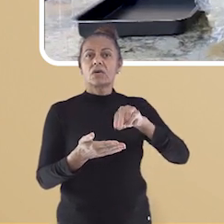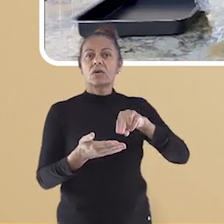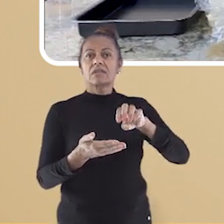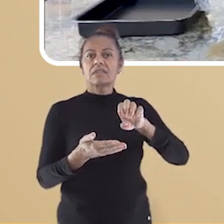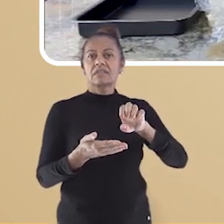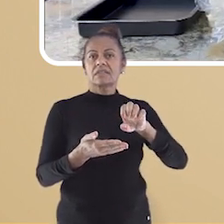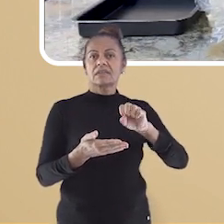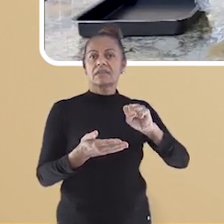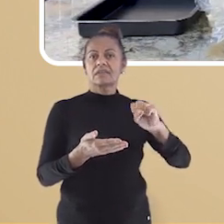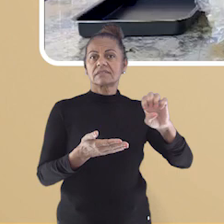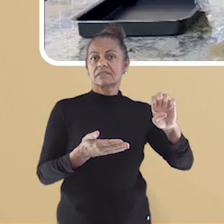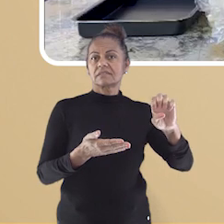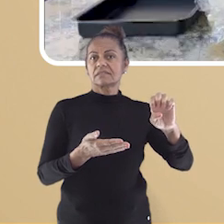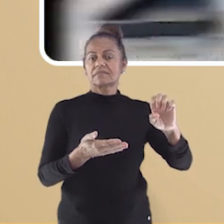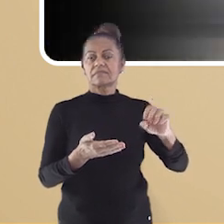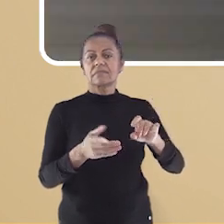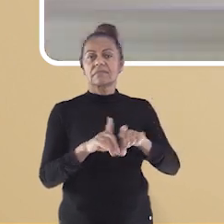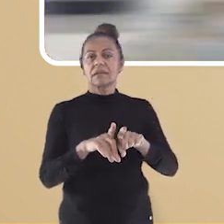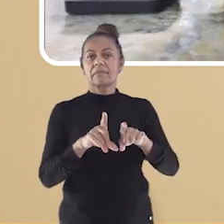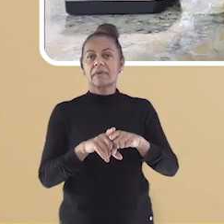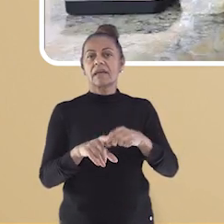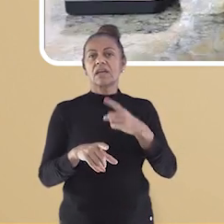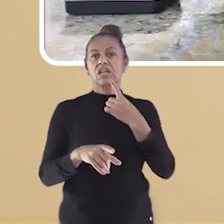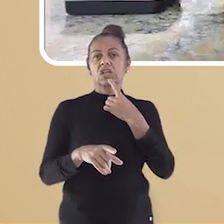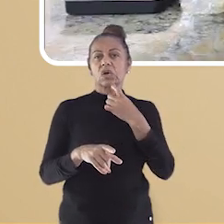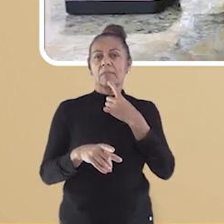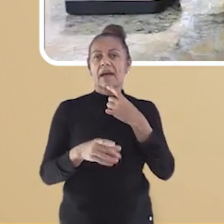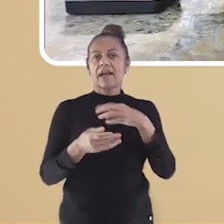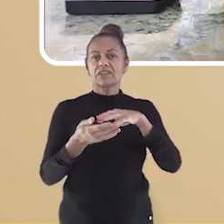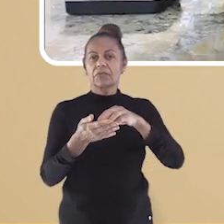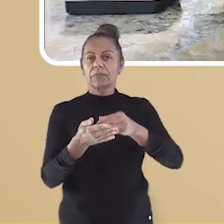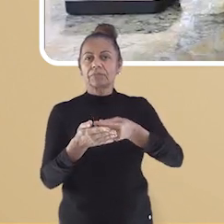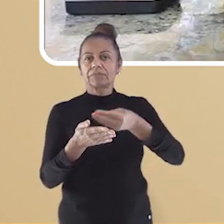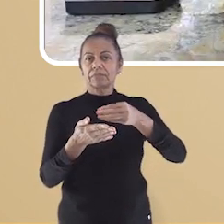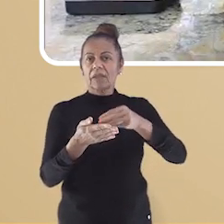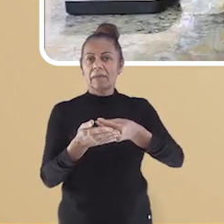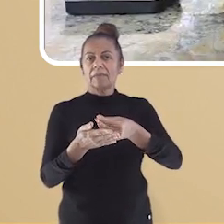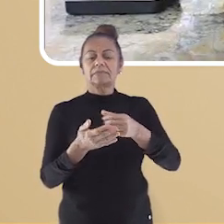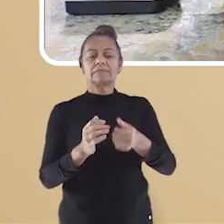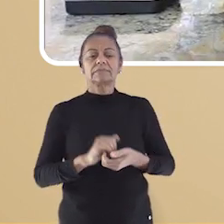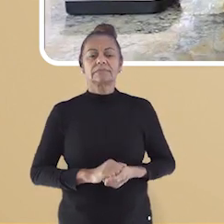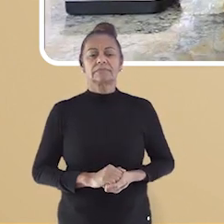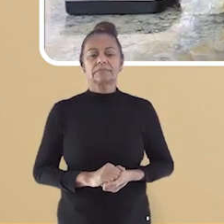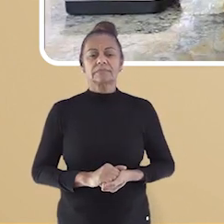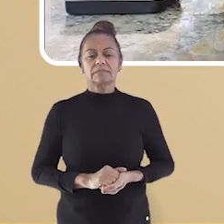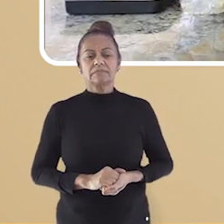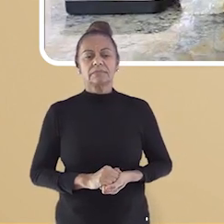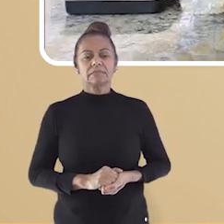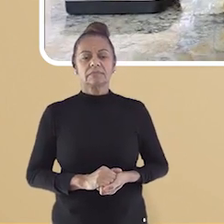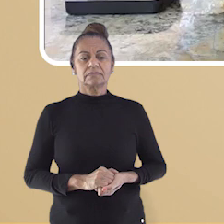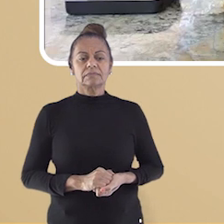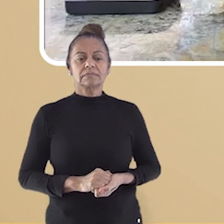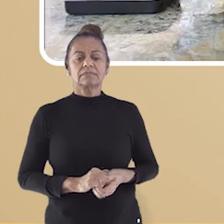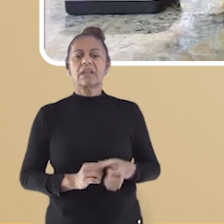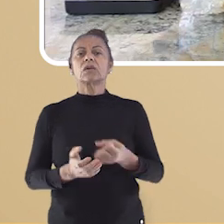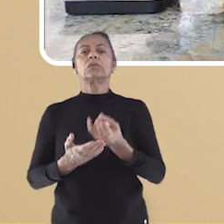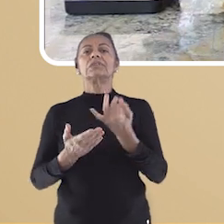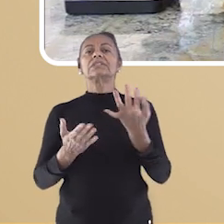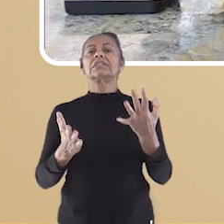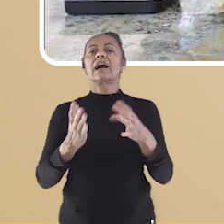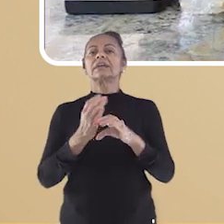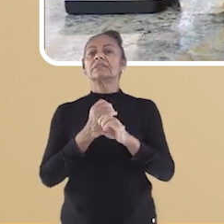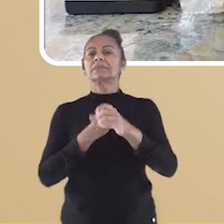de tomate. Legal, muito bom. E essa quantidade que você mencionou, serve para quantas pessoas?